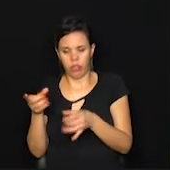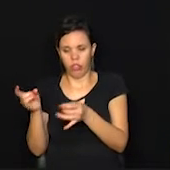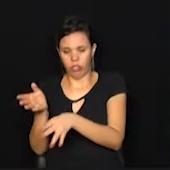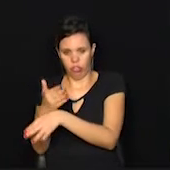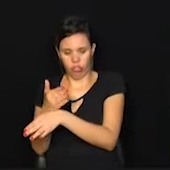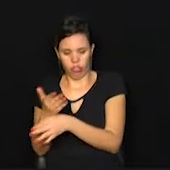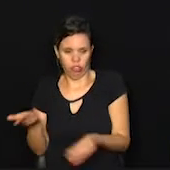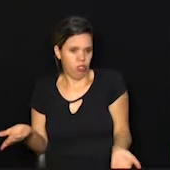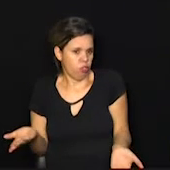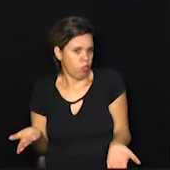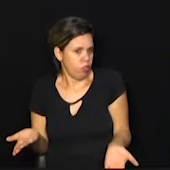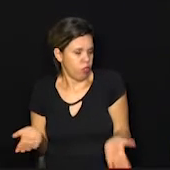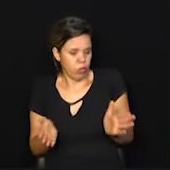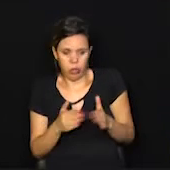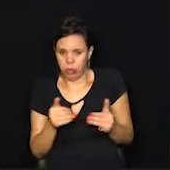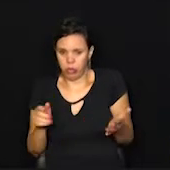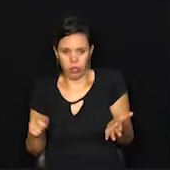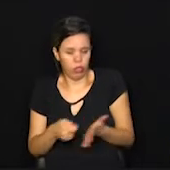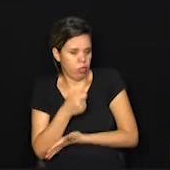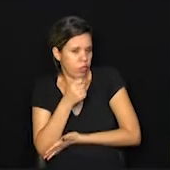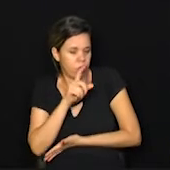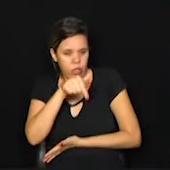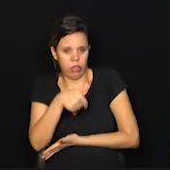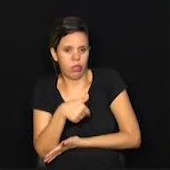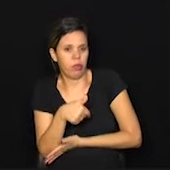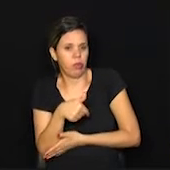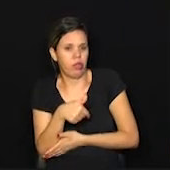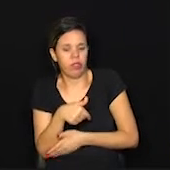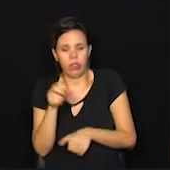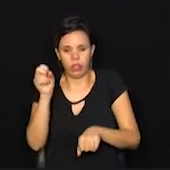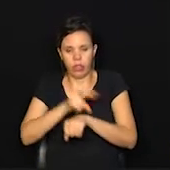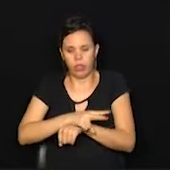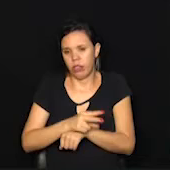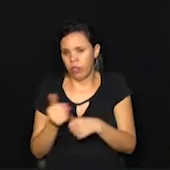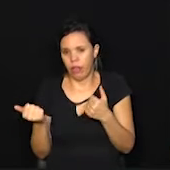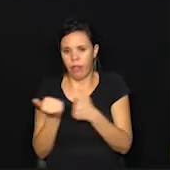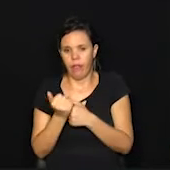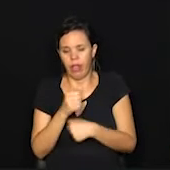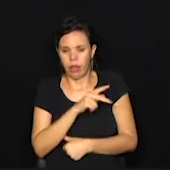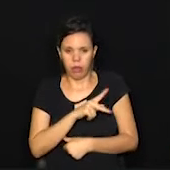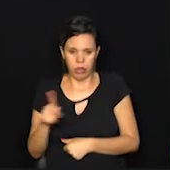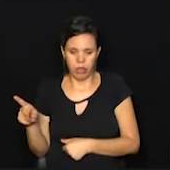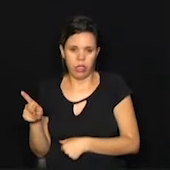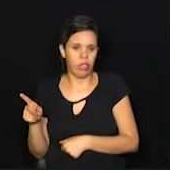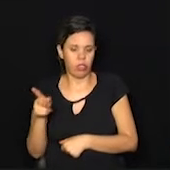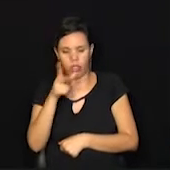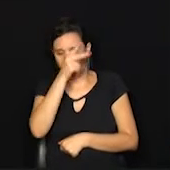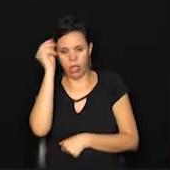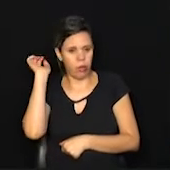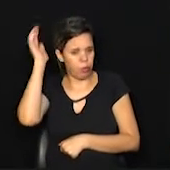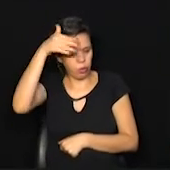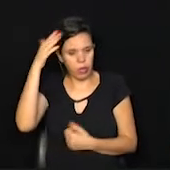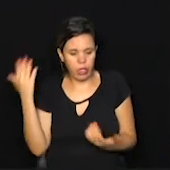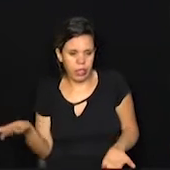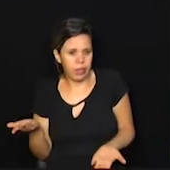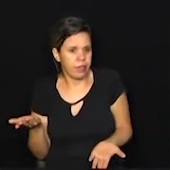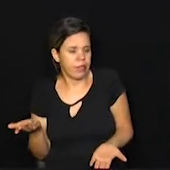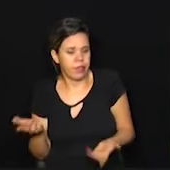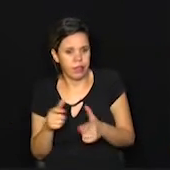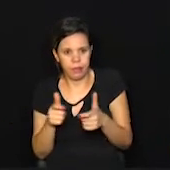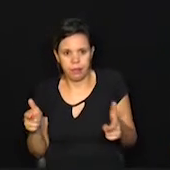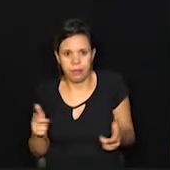abandonado o país sem pedir autorização a Clara vaga a presidência da república só para vocês terem uma ideia do tamanho